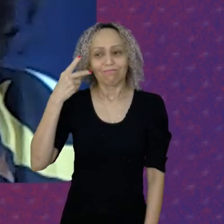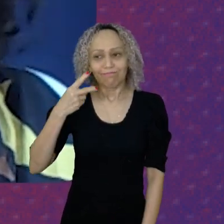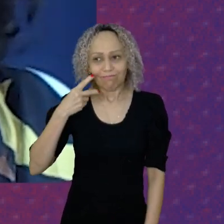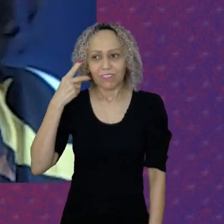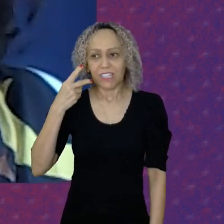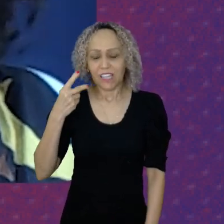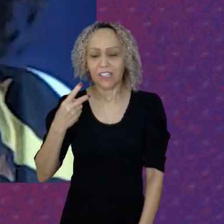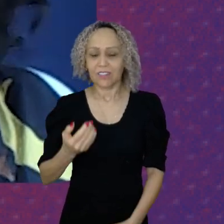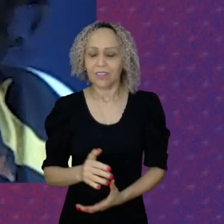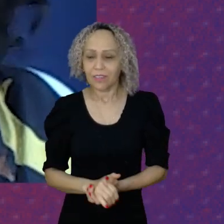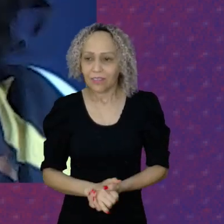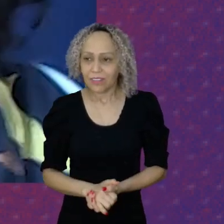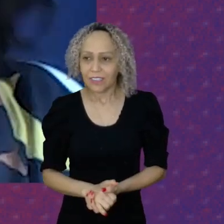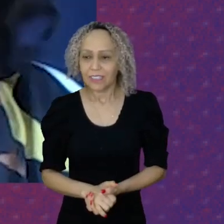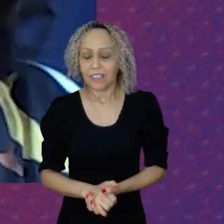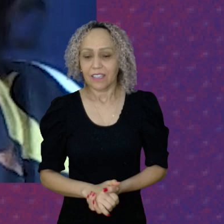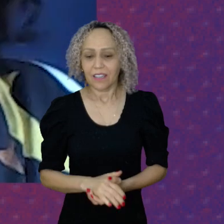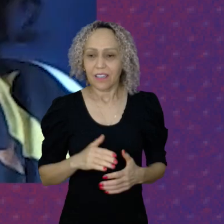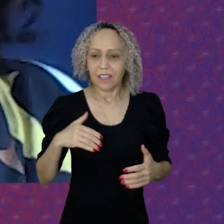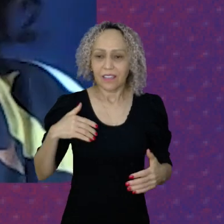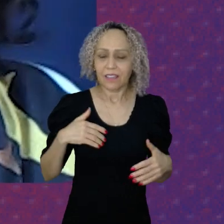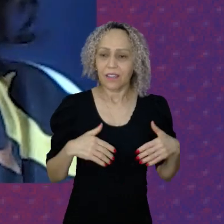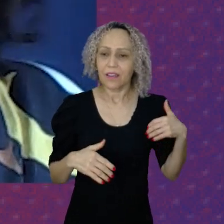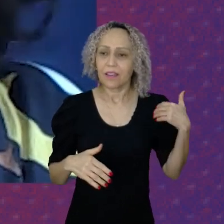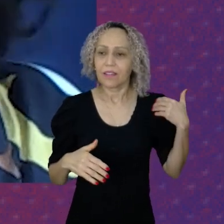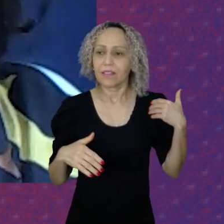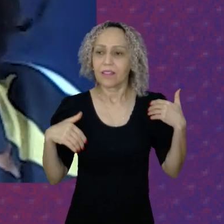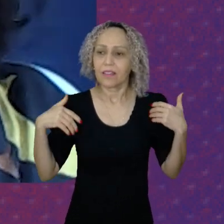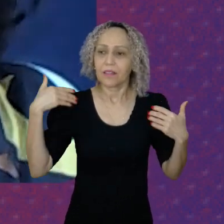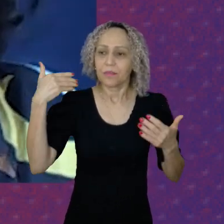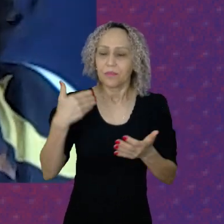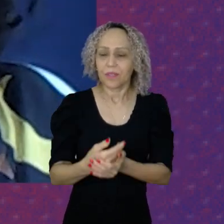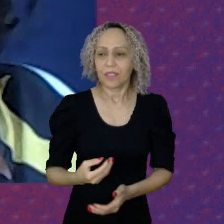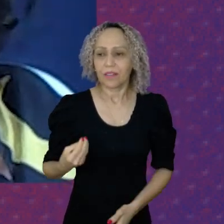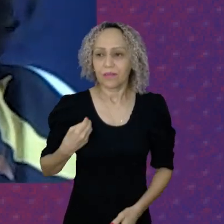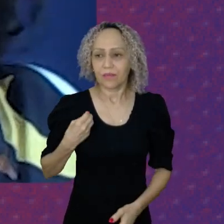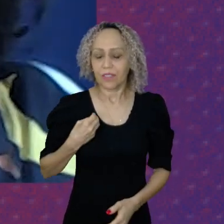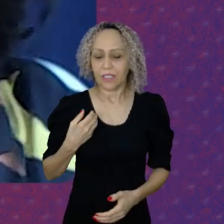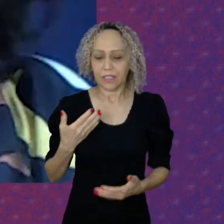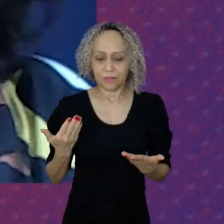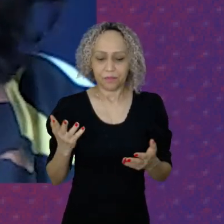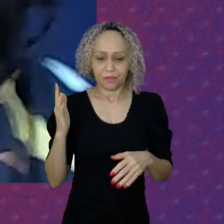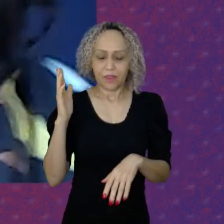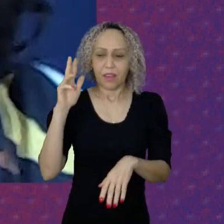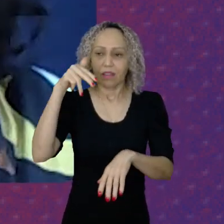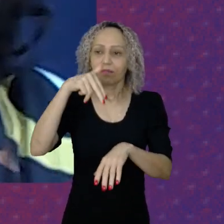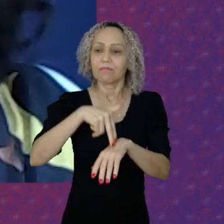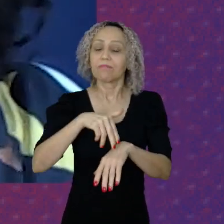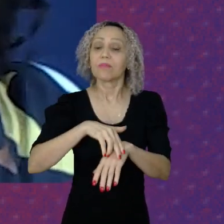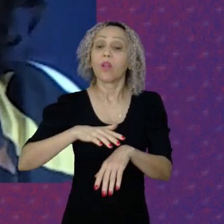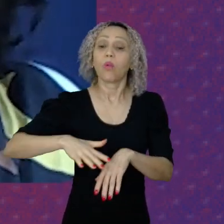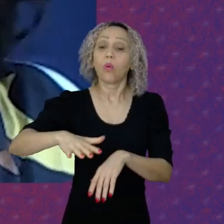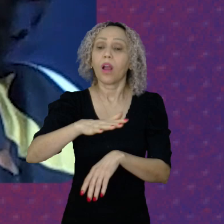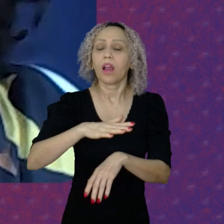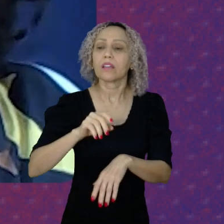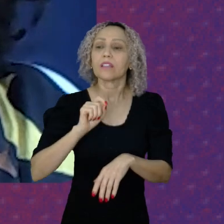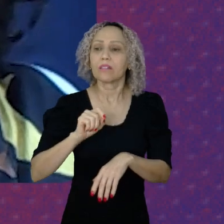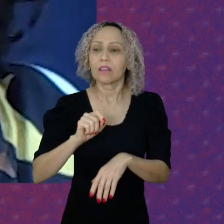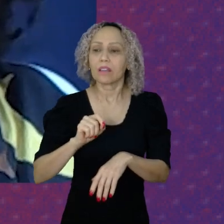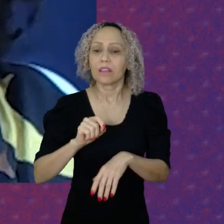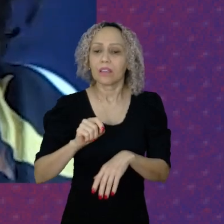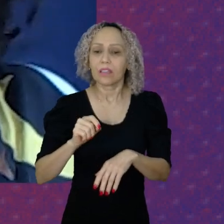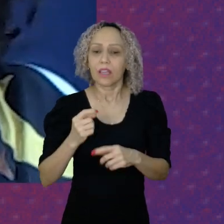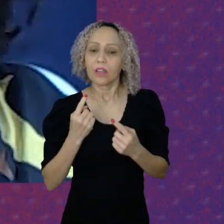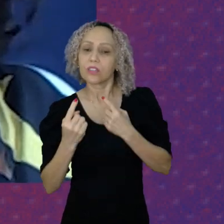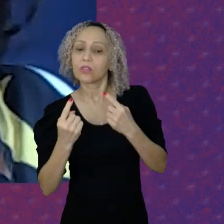é a minha trajetória. Então, é desse lugar que eu me coloco para discutir